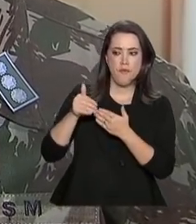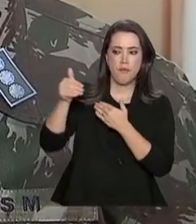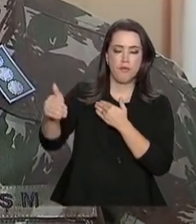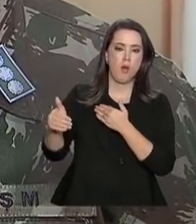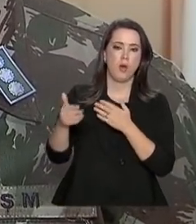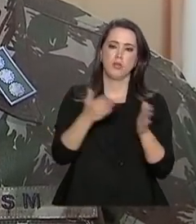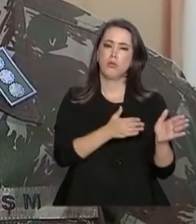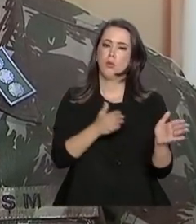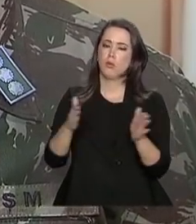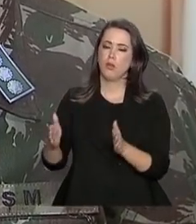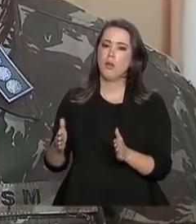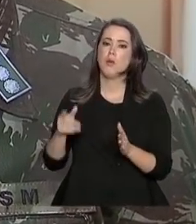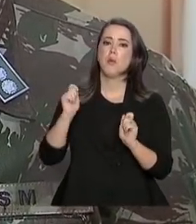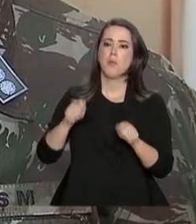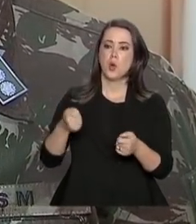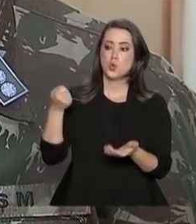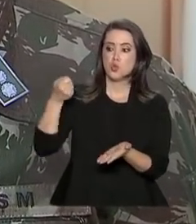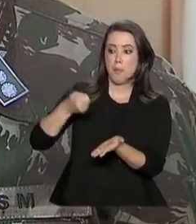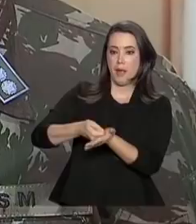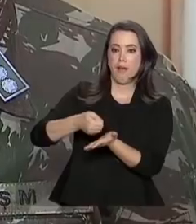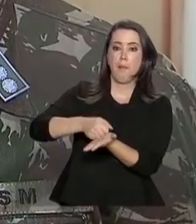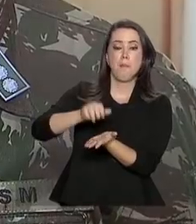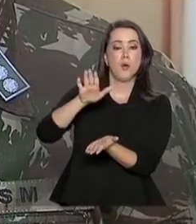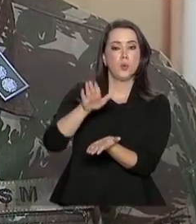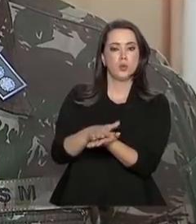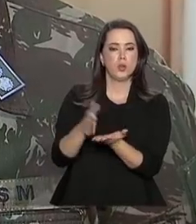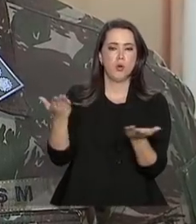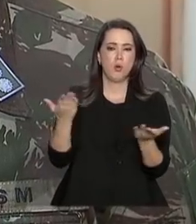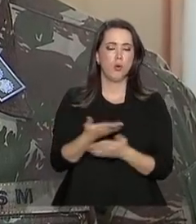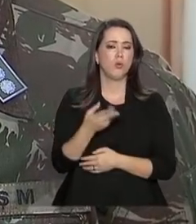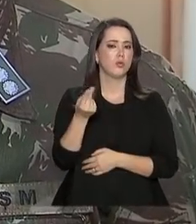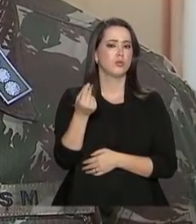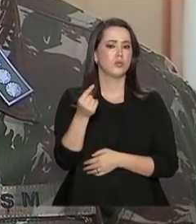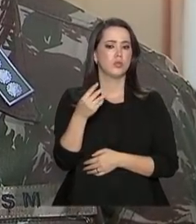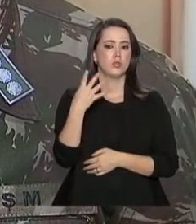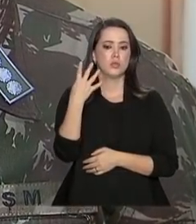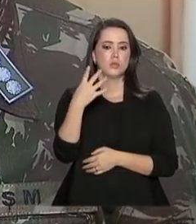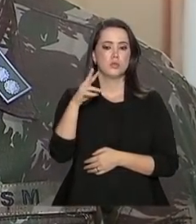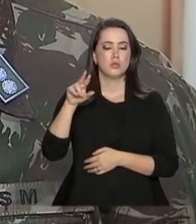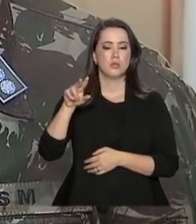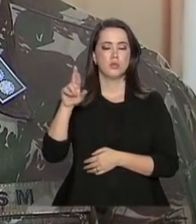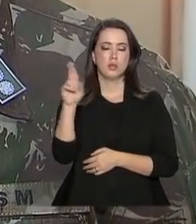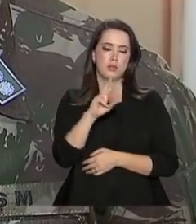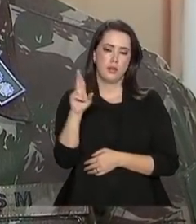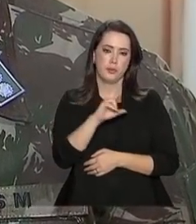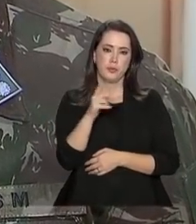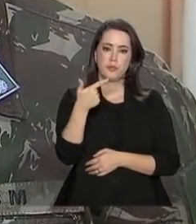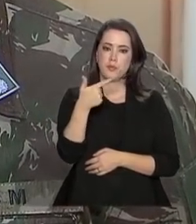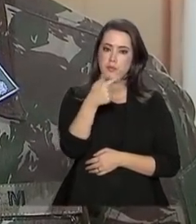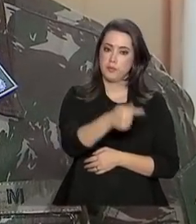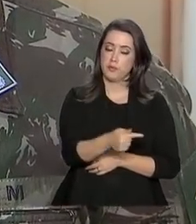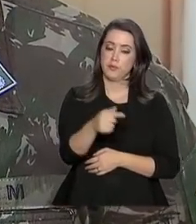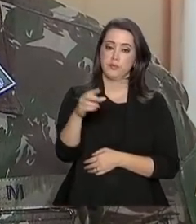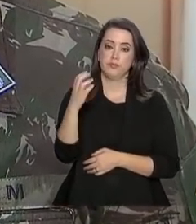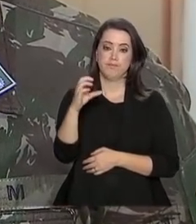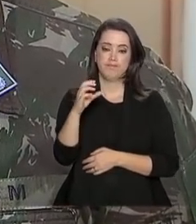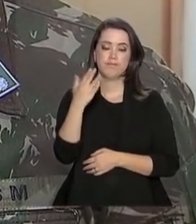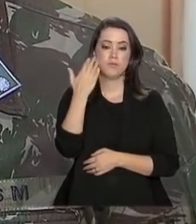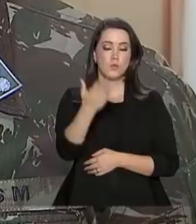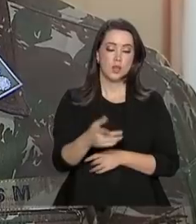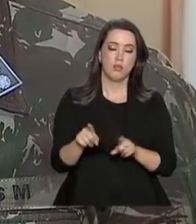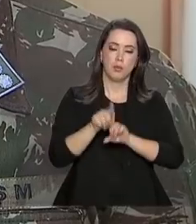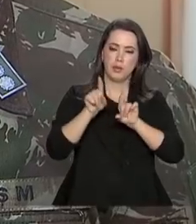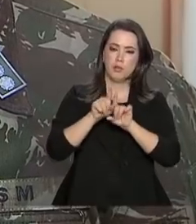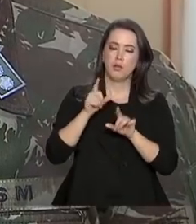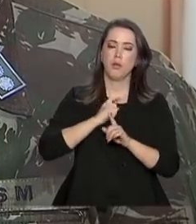prazo vai est passivo de pagar uma multa que hoje está no valor de R 4,27 né e ele vai